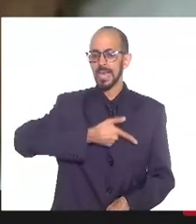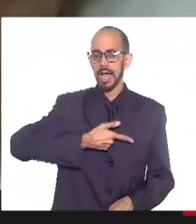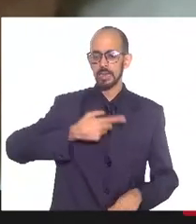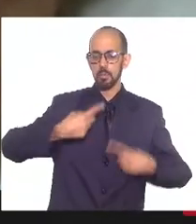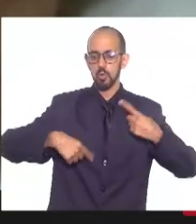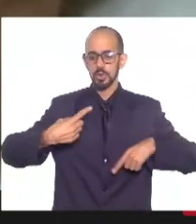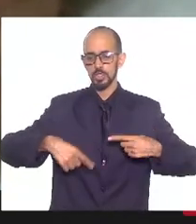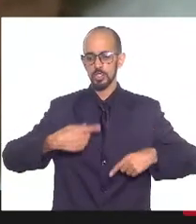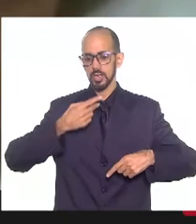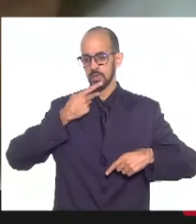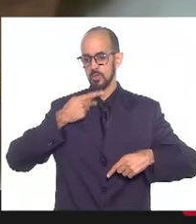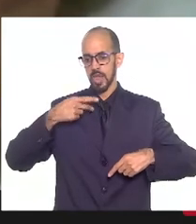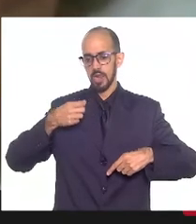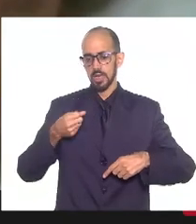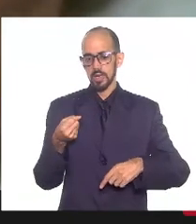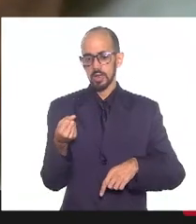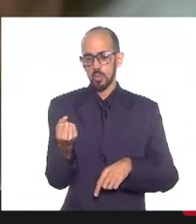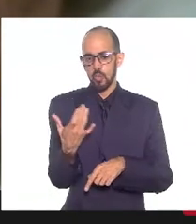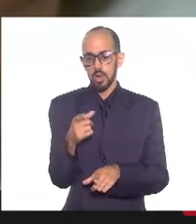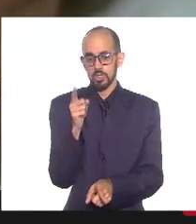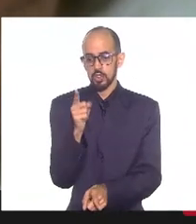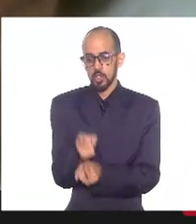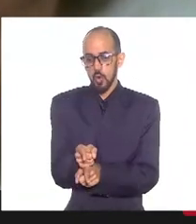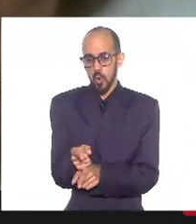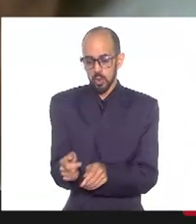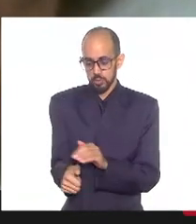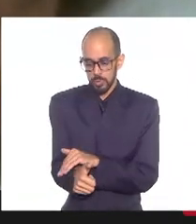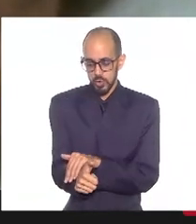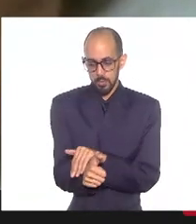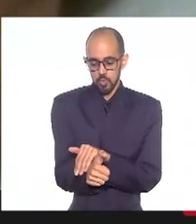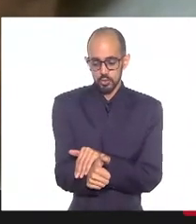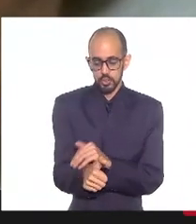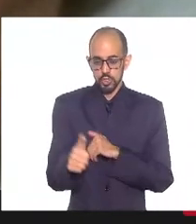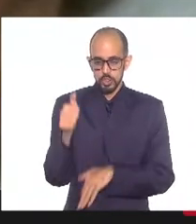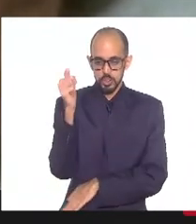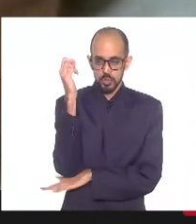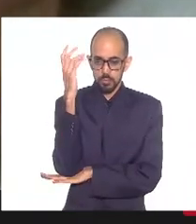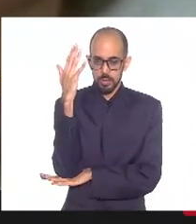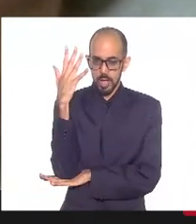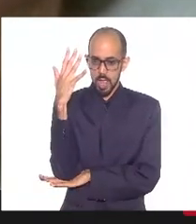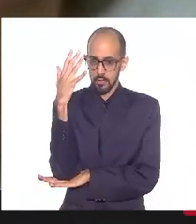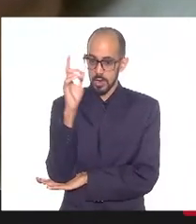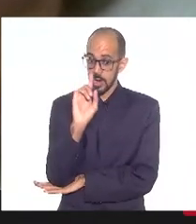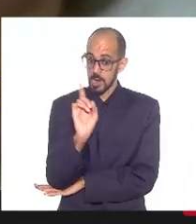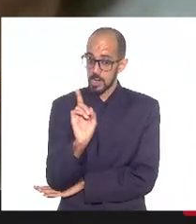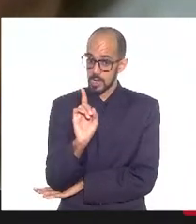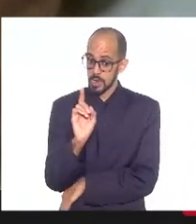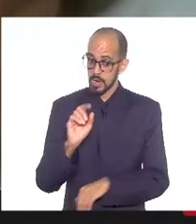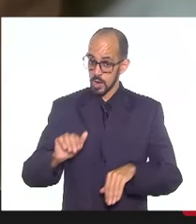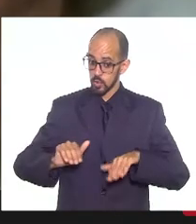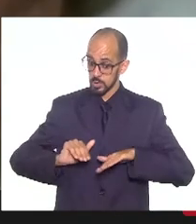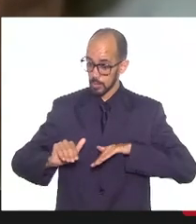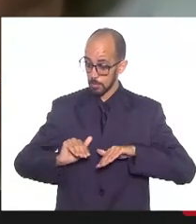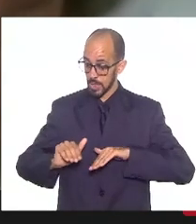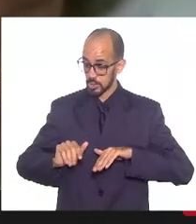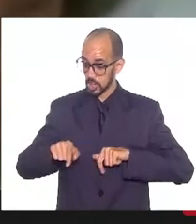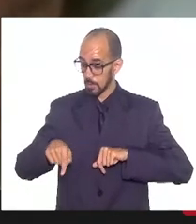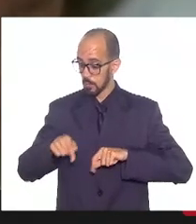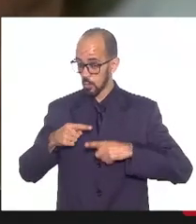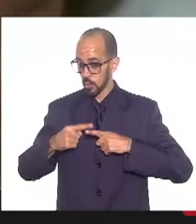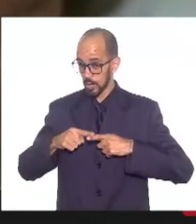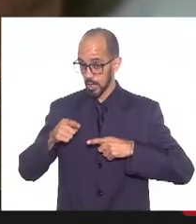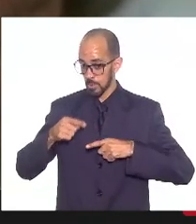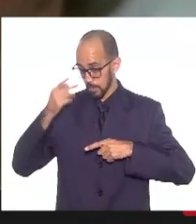que, quando se encontrar um jabuti numa árvore, não se mexa, porque alguém colocou o jabuti ali e você vai